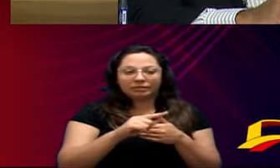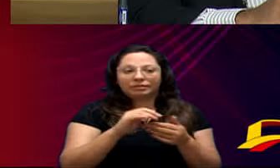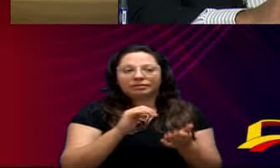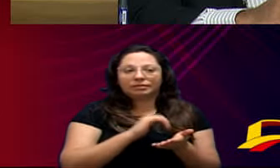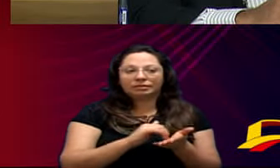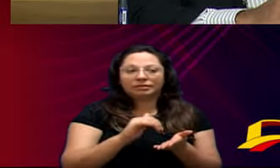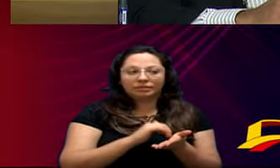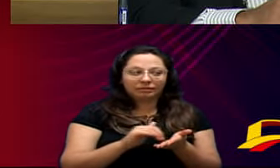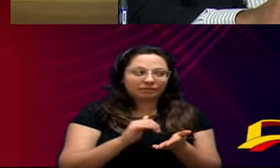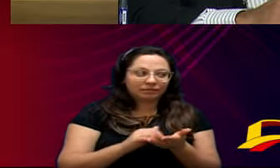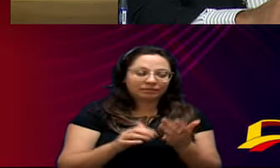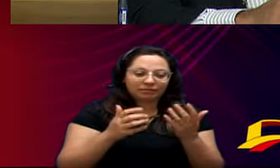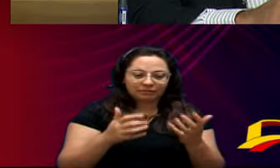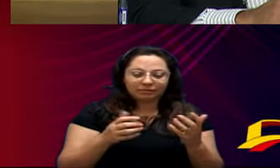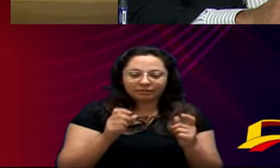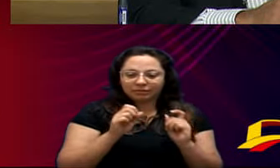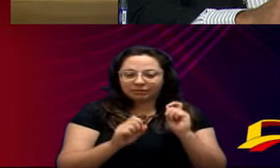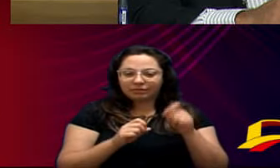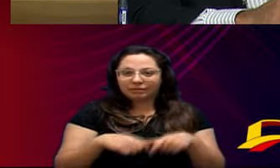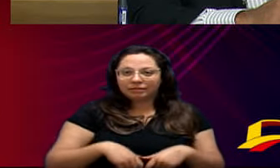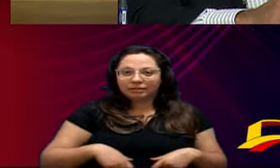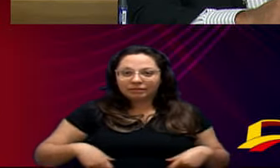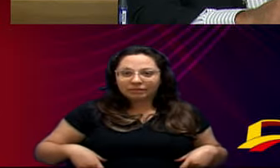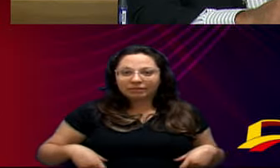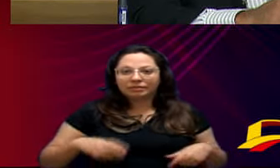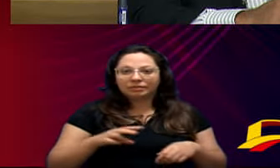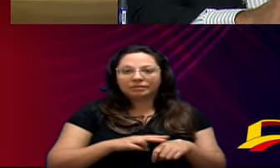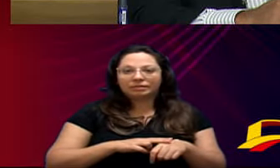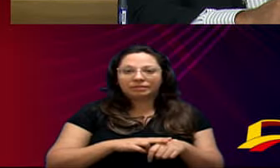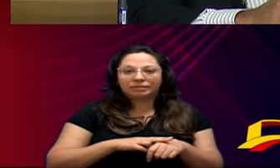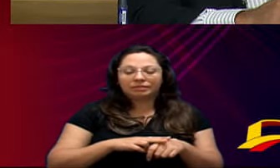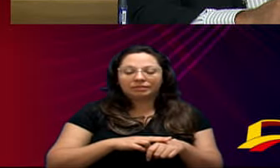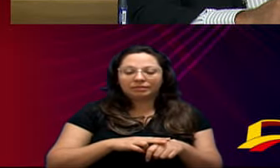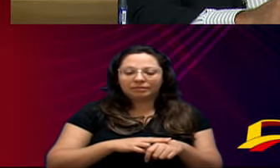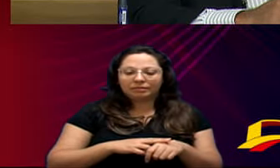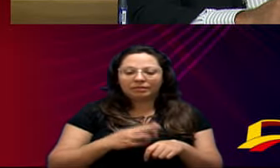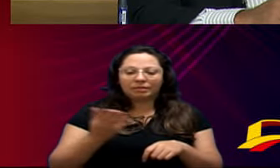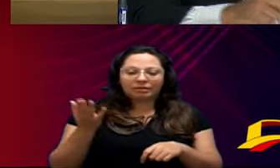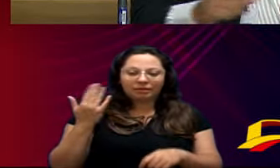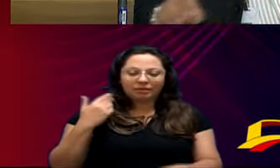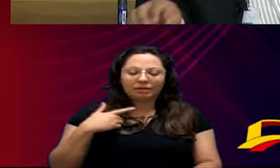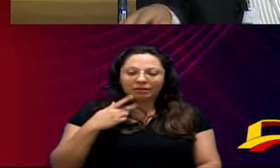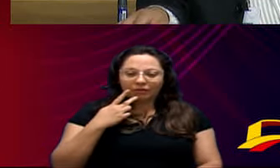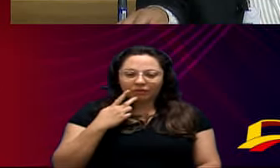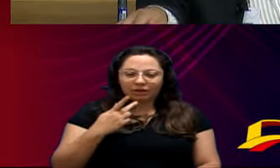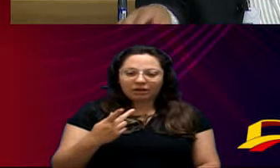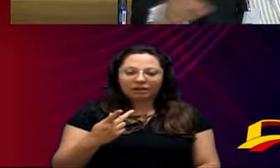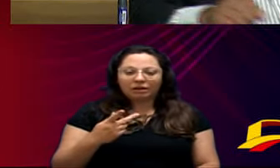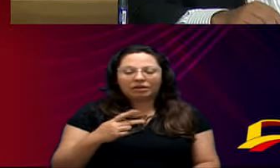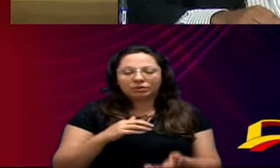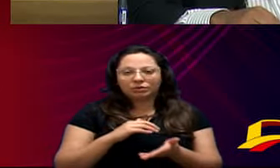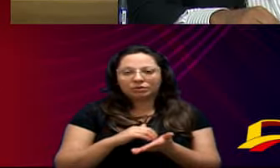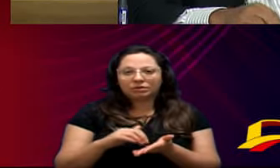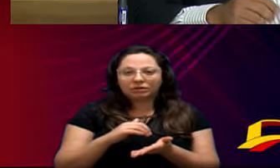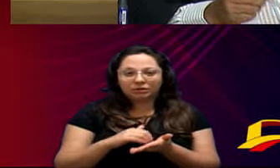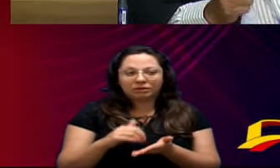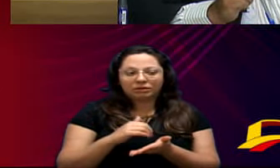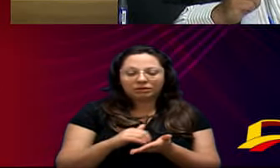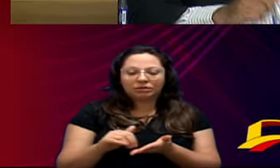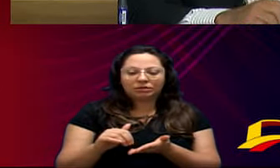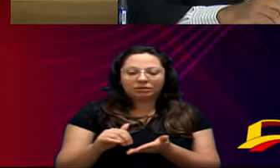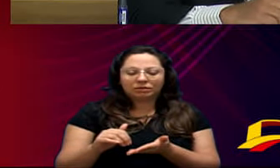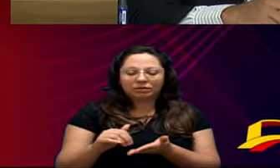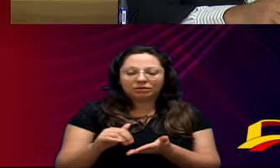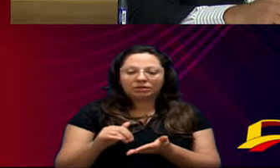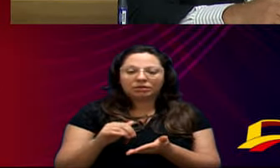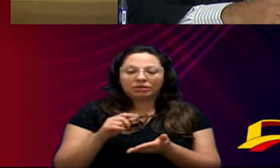em pensar esses cinturões verdes como eu citei anteriormente né com o secretário da ao secretário